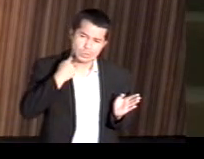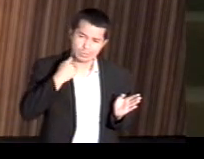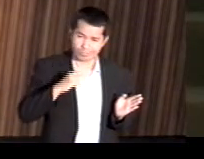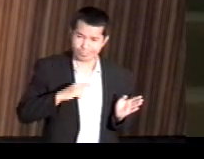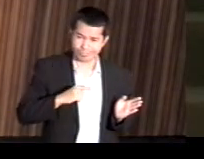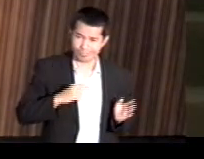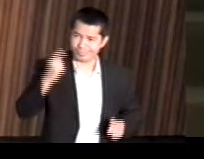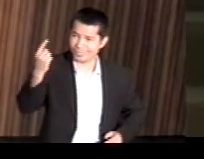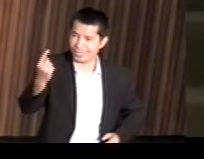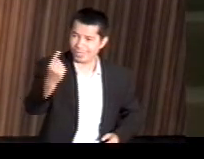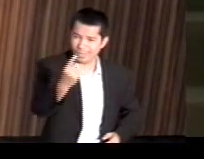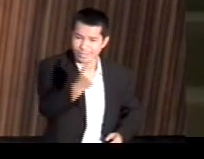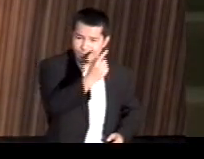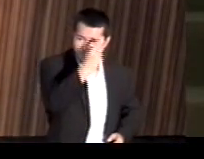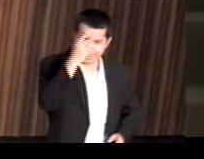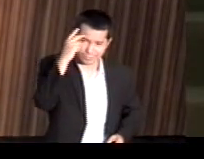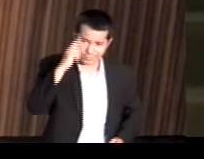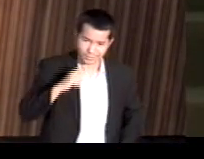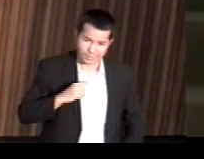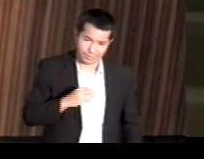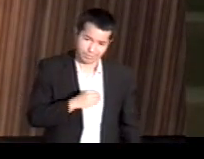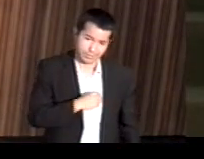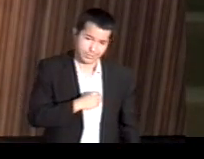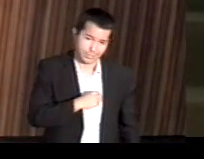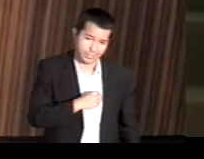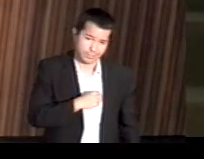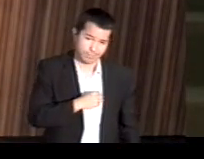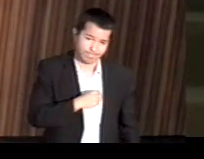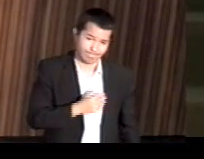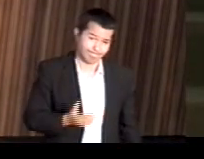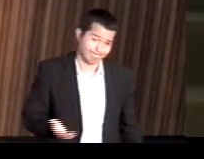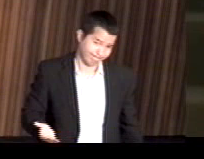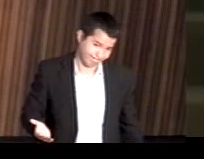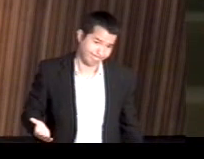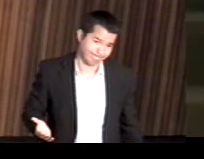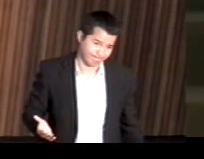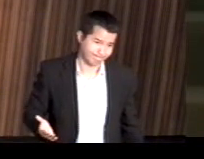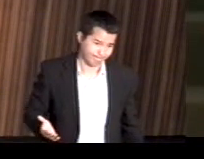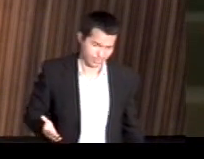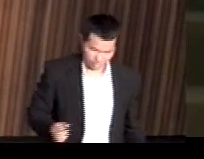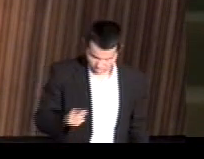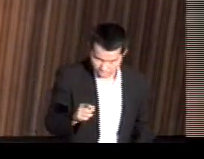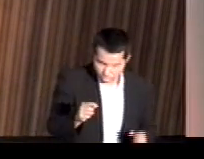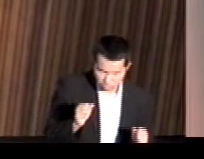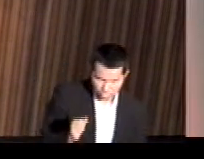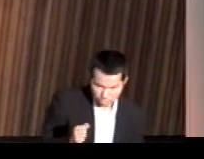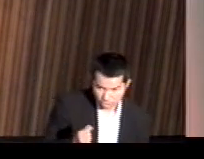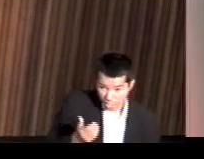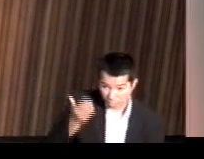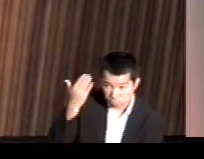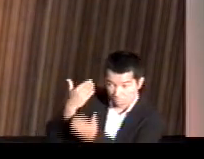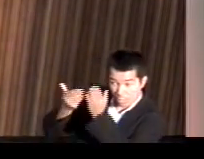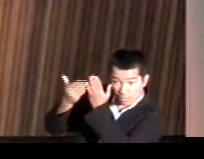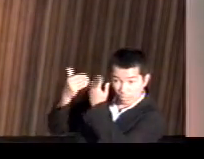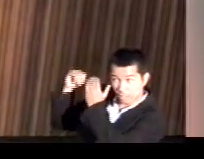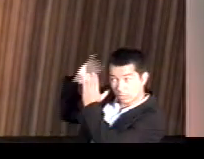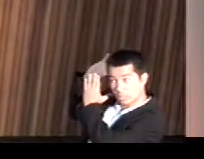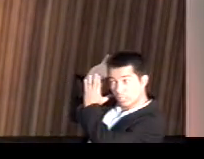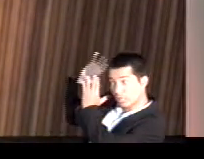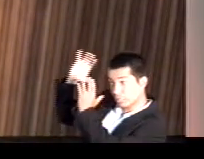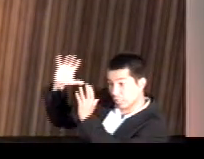Quem pode voltar no passado para resolver o que fez de errado? Tem jeito?